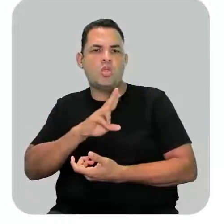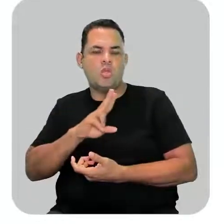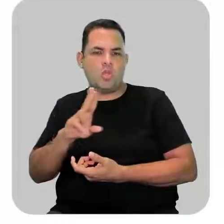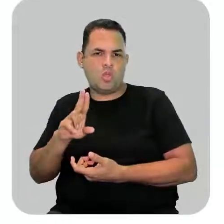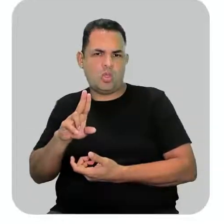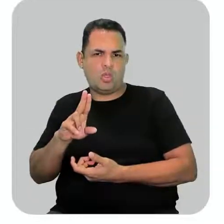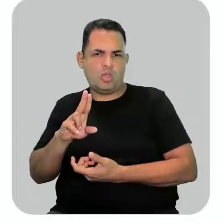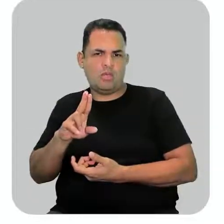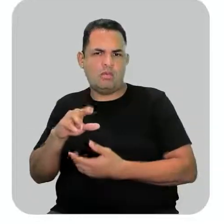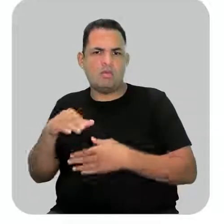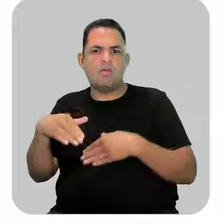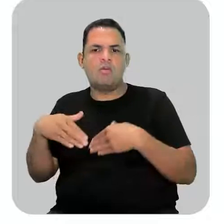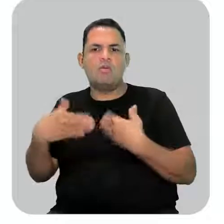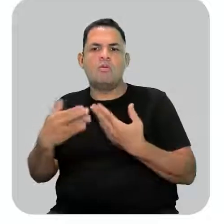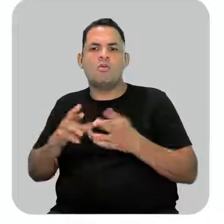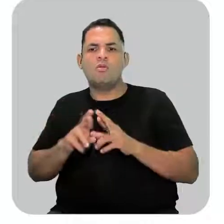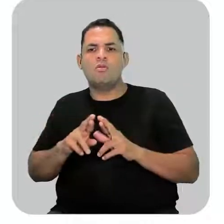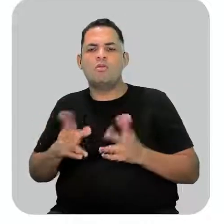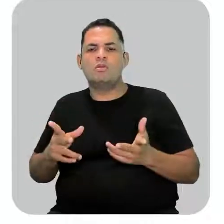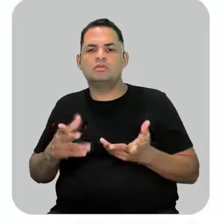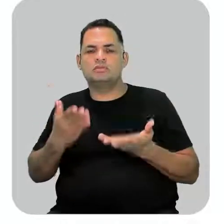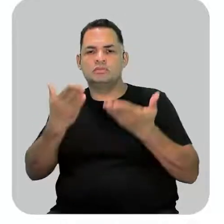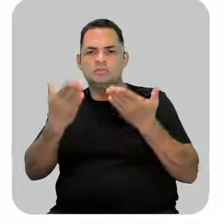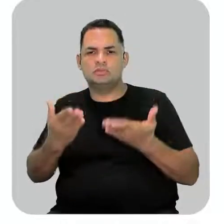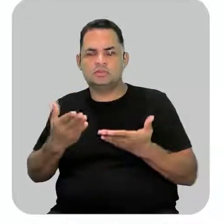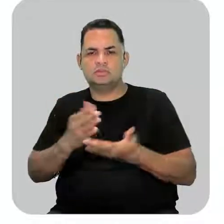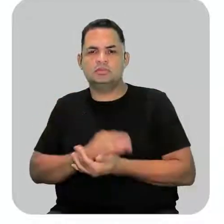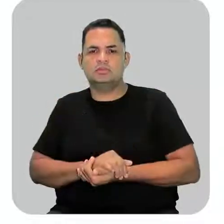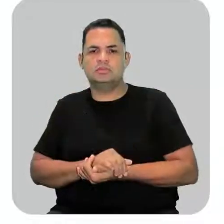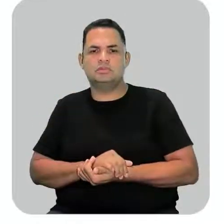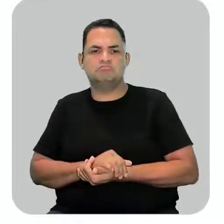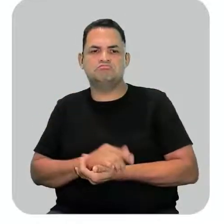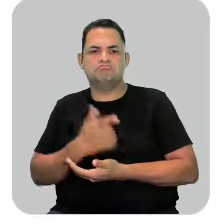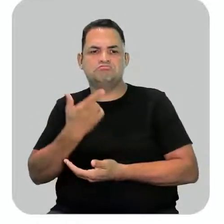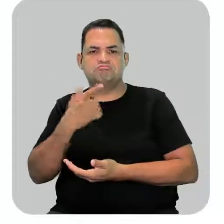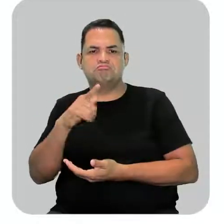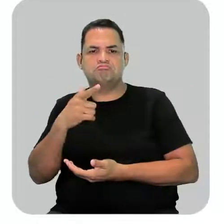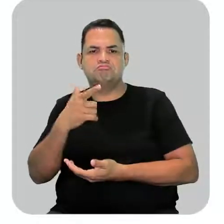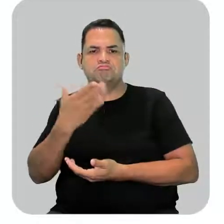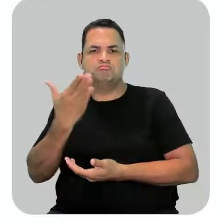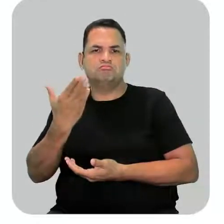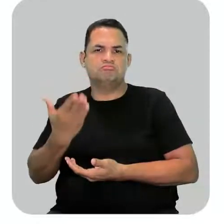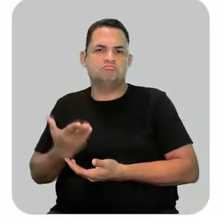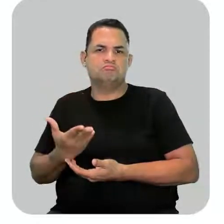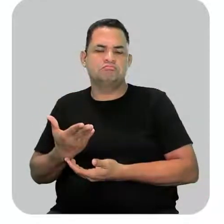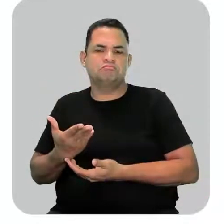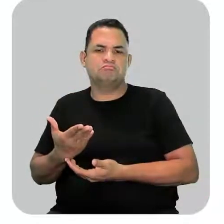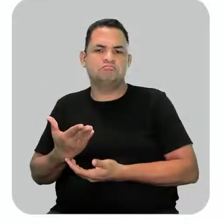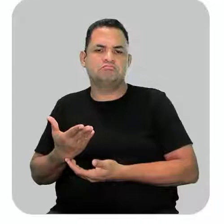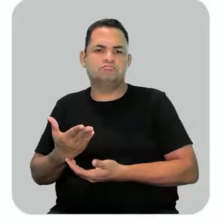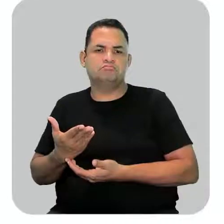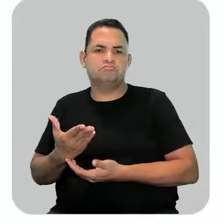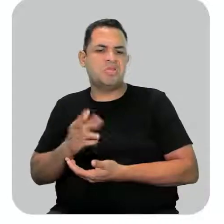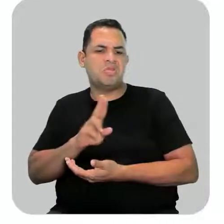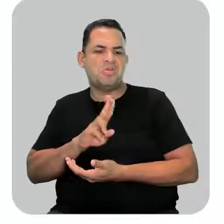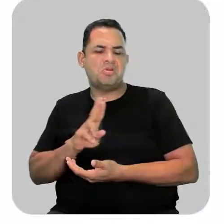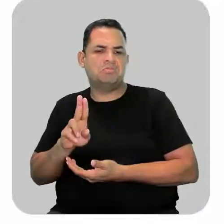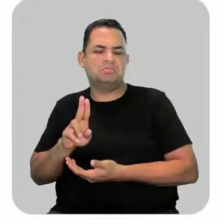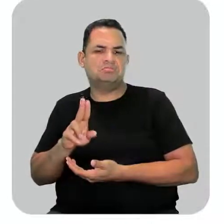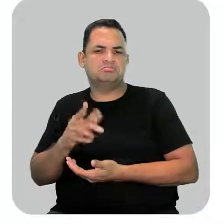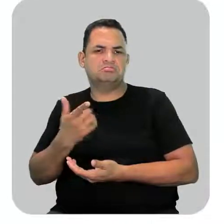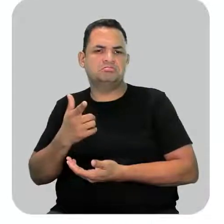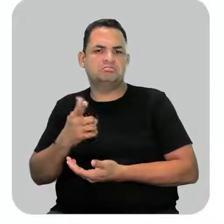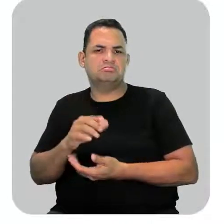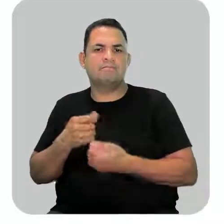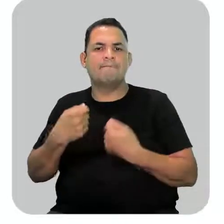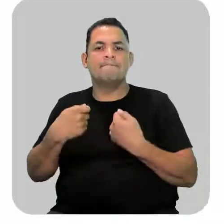Sim. Qual vai ser a diferença entre eles? Nenhuma em termos de nomenclatura. O que eu tenho que